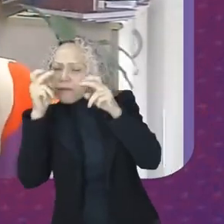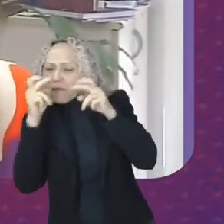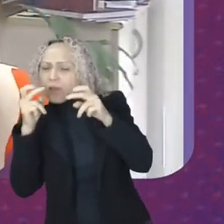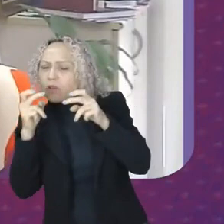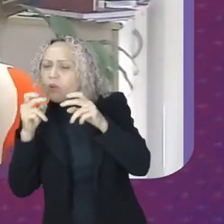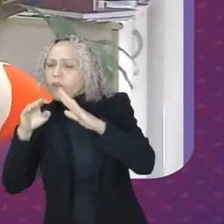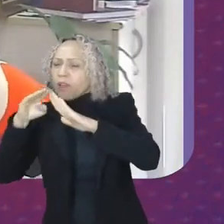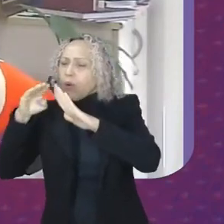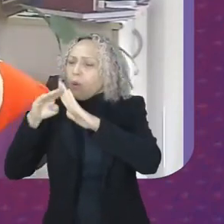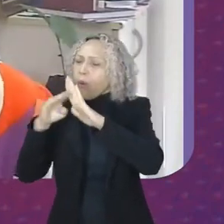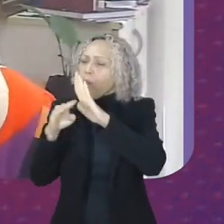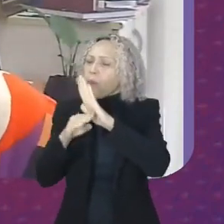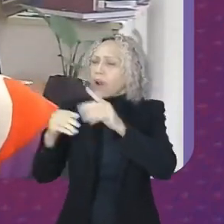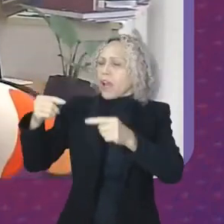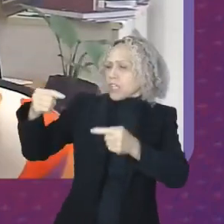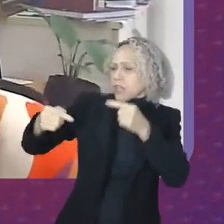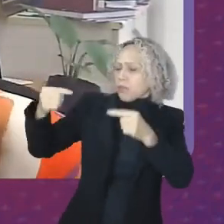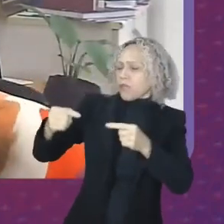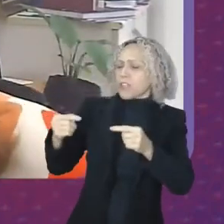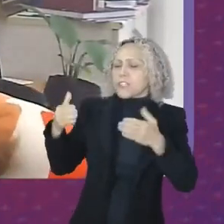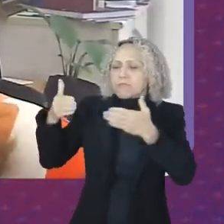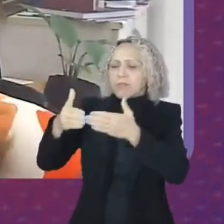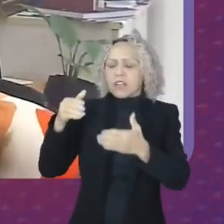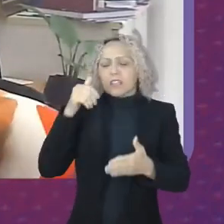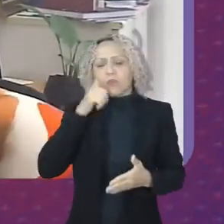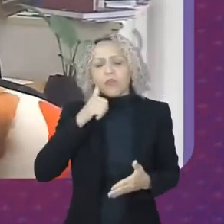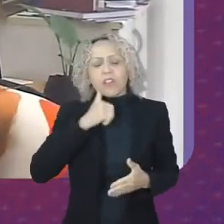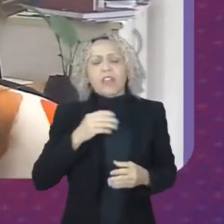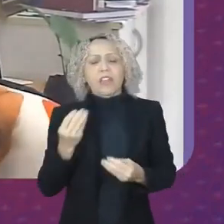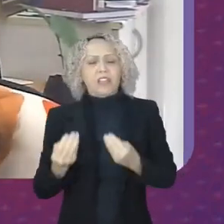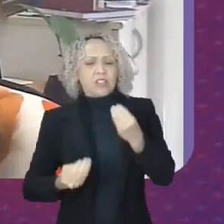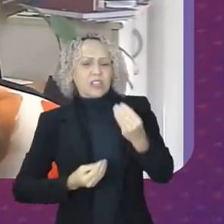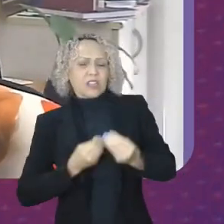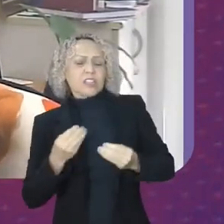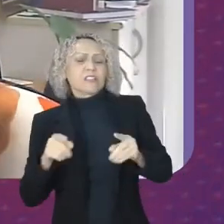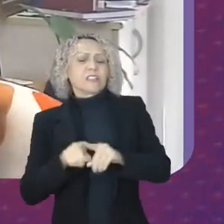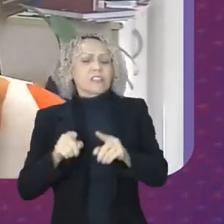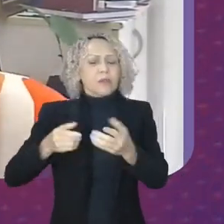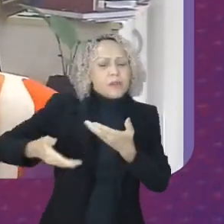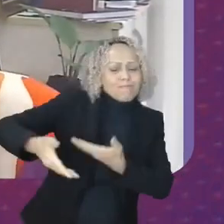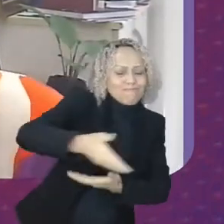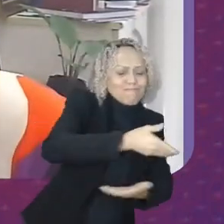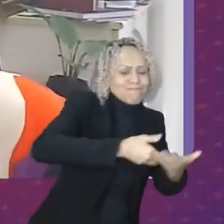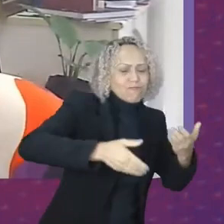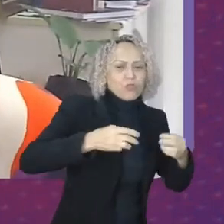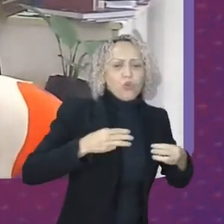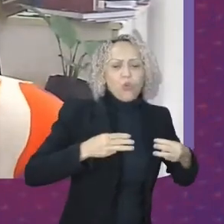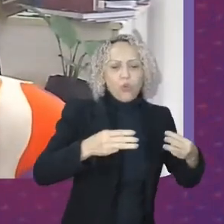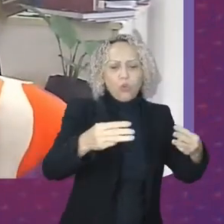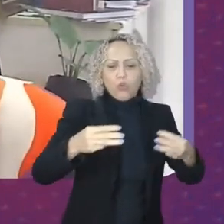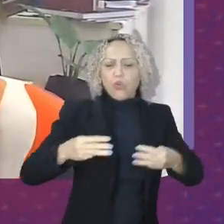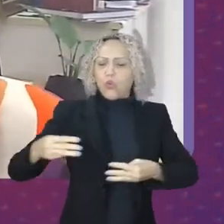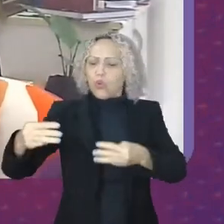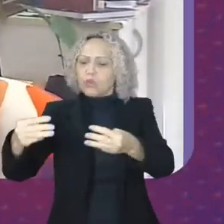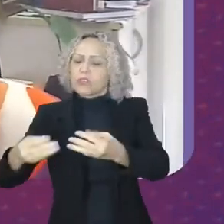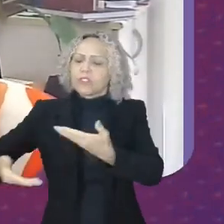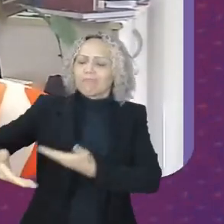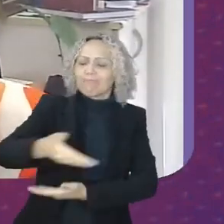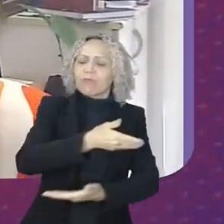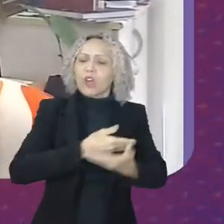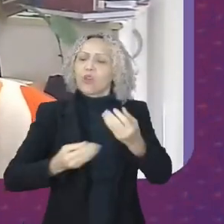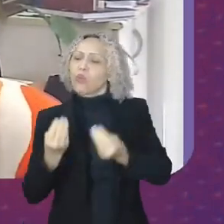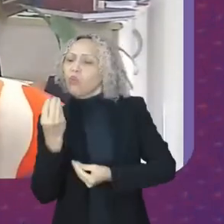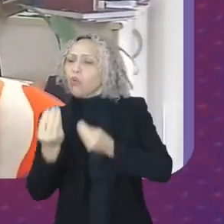em toda a sua transversalidade com estados e com os outros ministérios, e ainda a gente está,